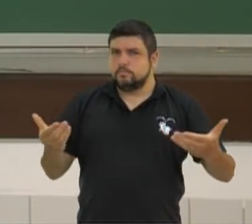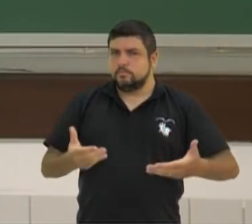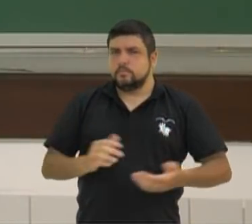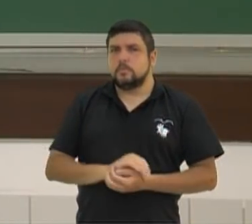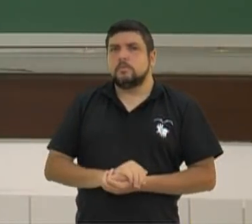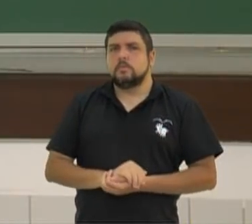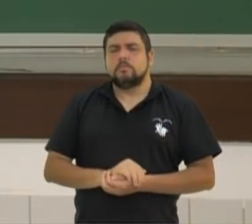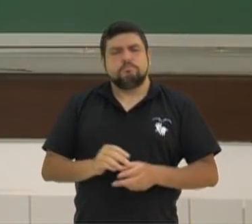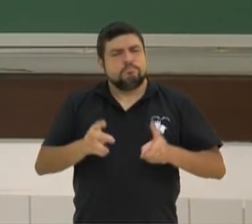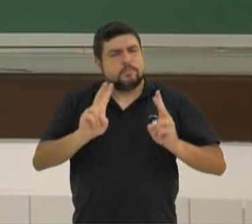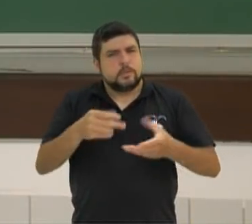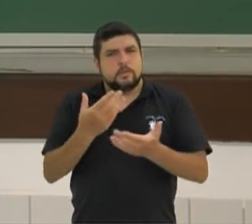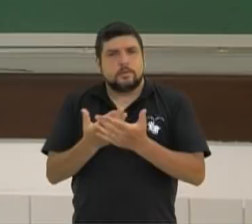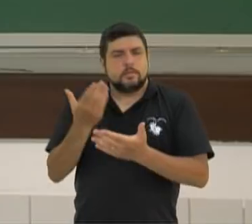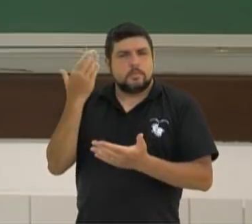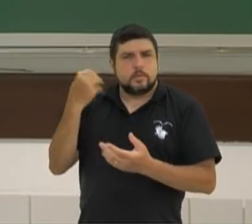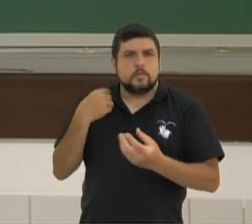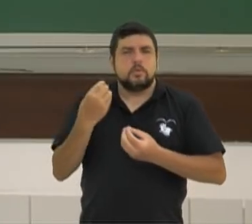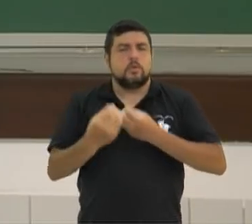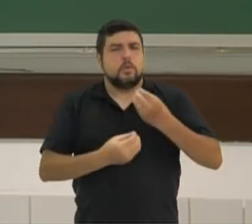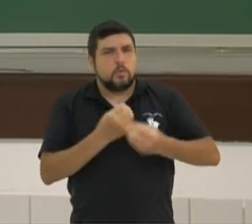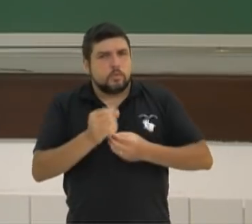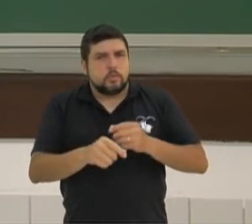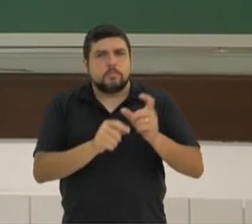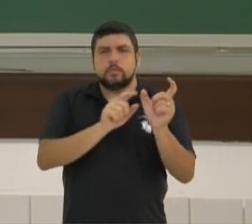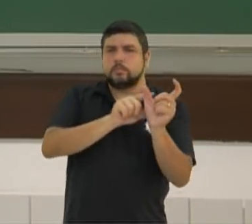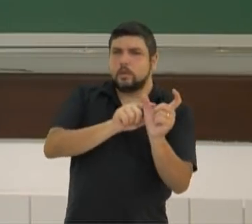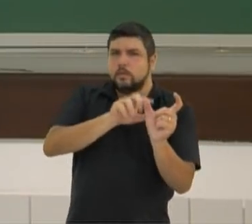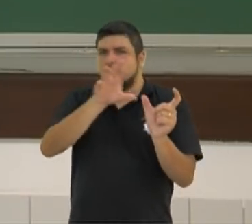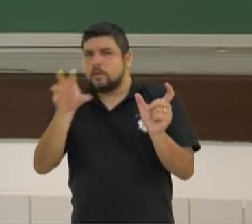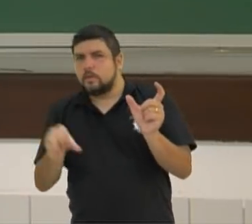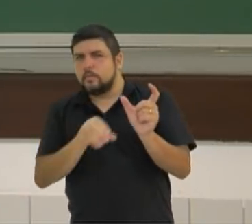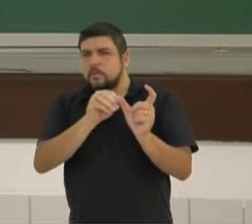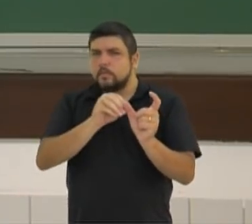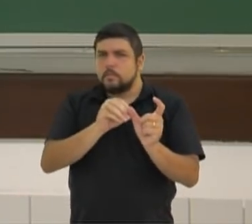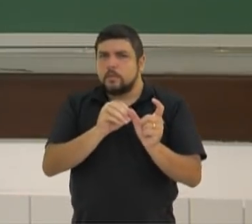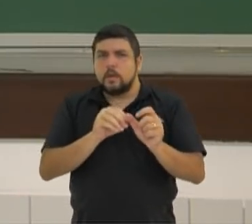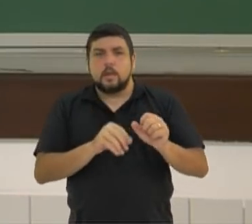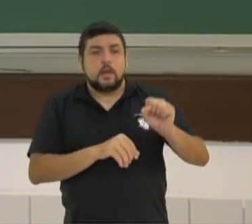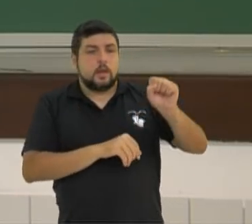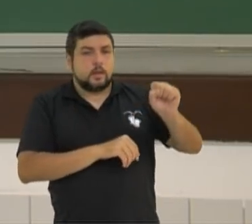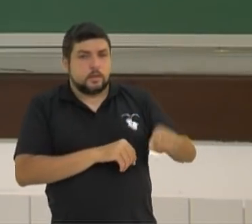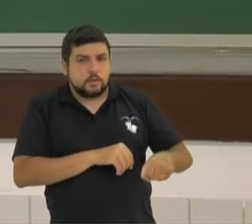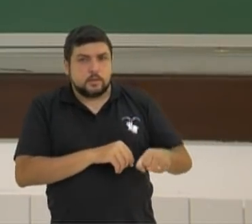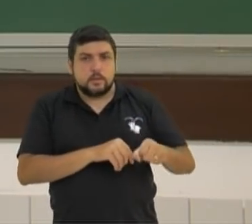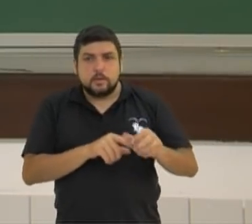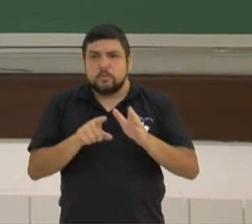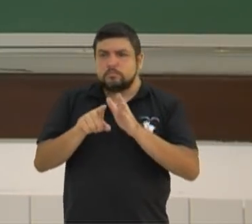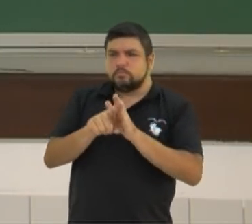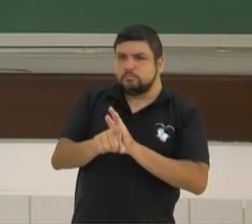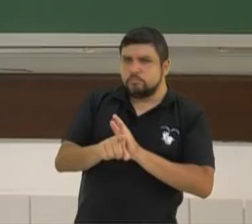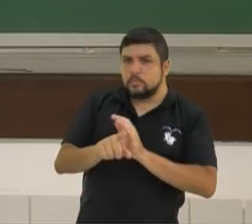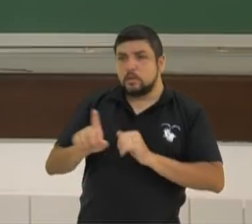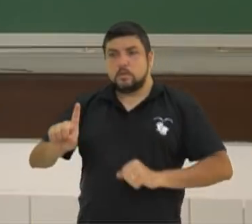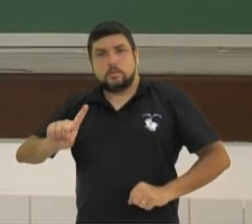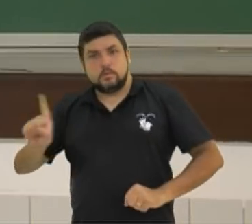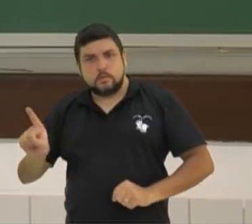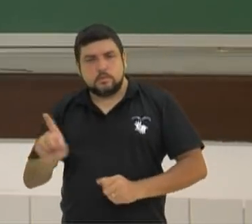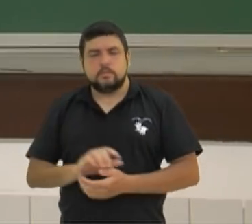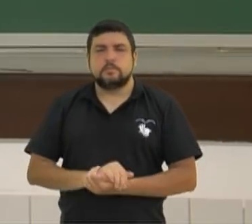coisa da aulinha passada, as 3 formas, afirmativa, interrogativa e negativa,